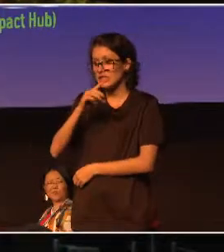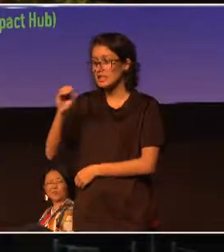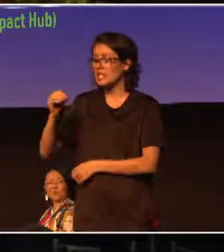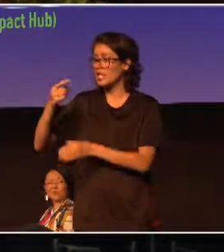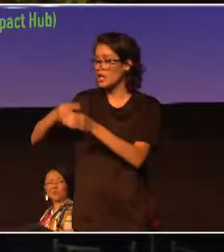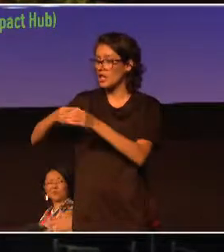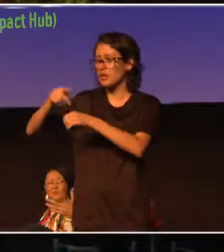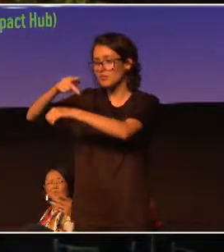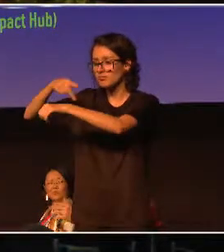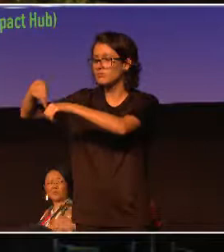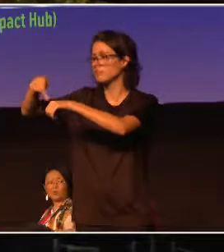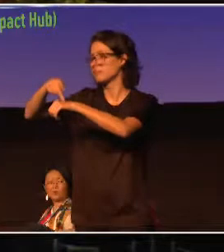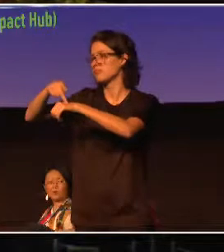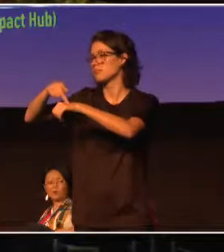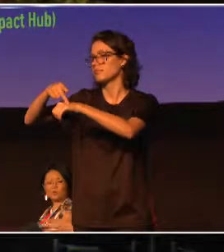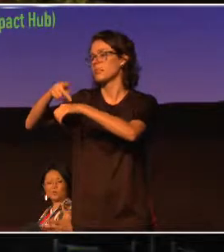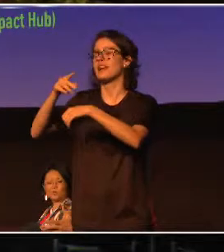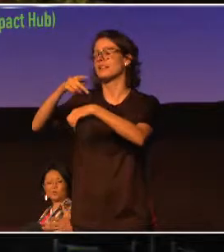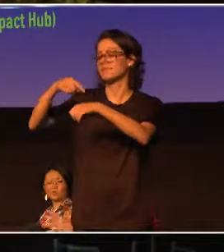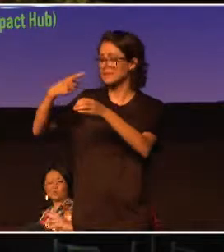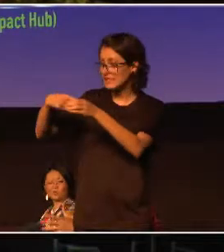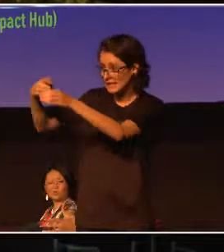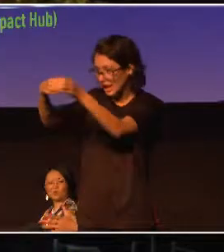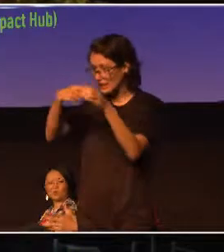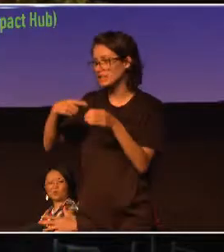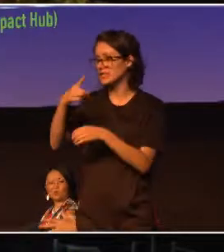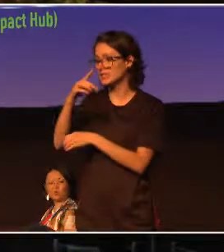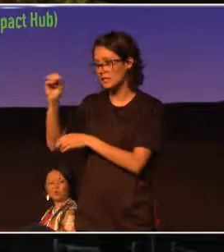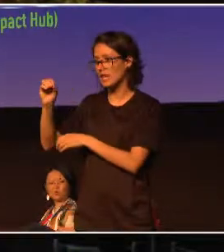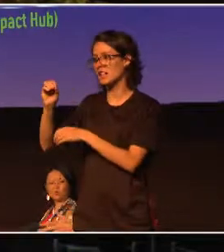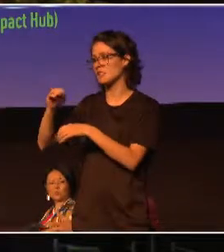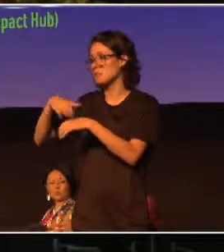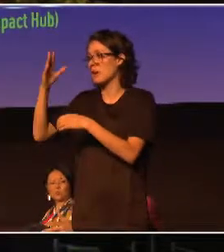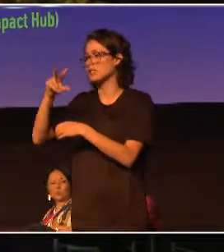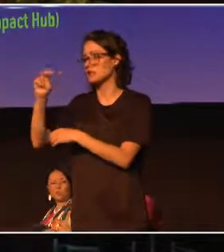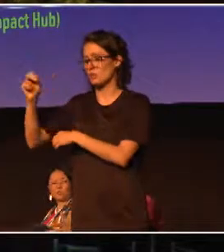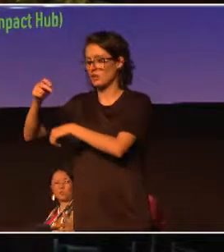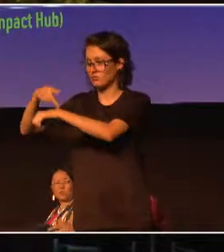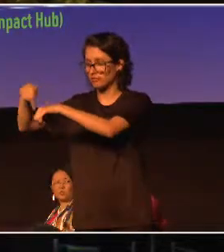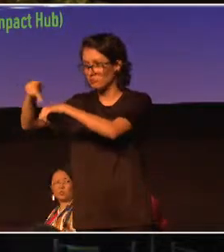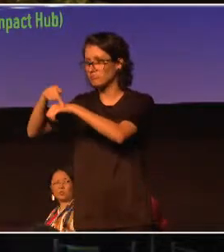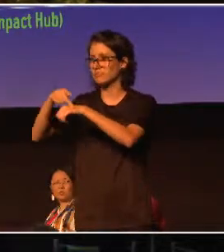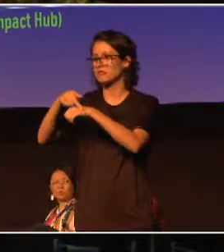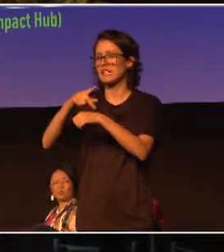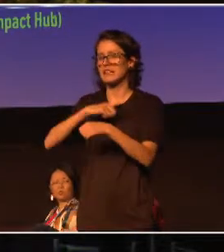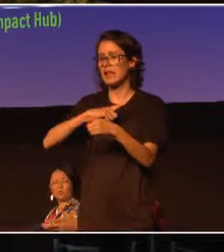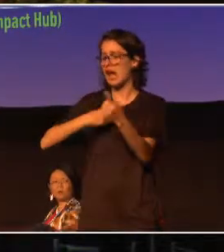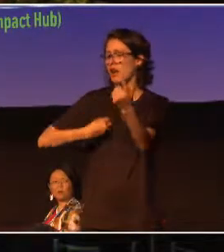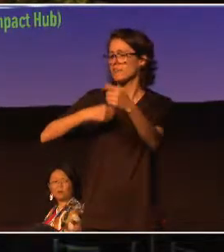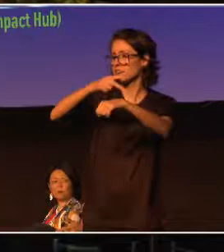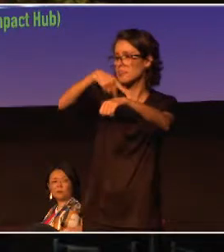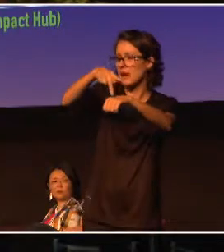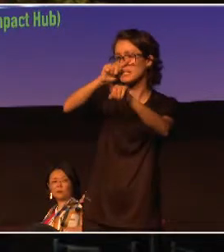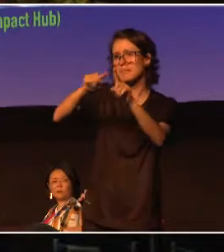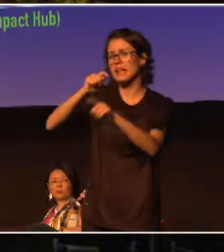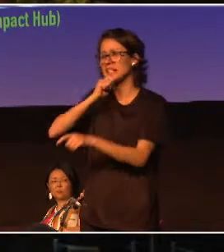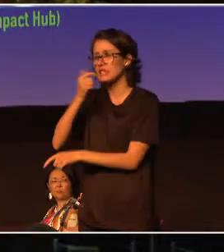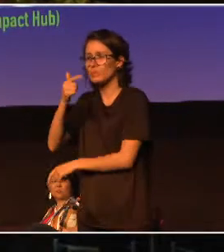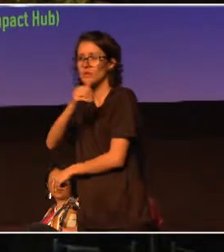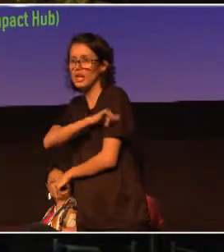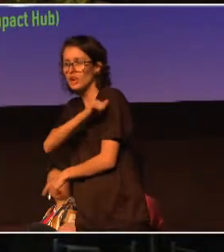Kigali, na Ruanda, e não está em Paris. Qual que é a lógica? Porque está em Bujumbura, em Burundi, e não está no Rio de